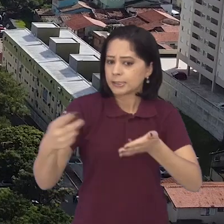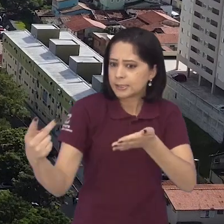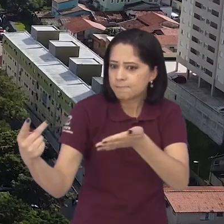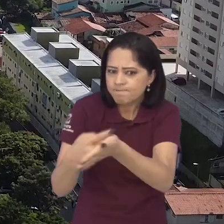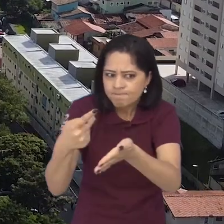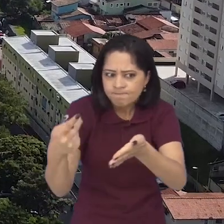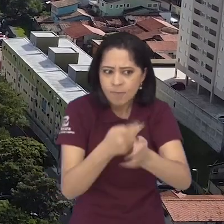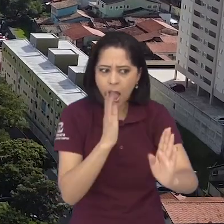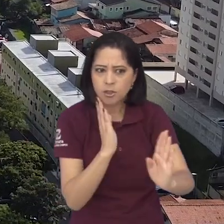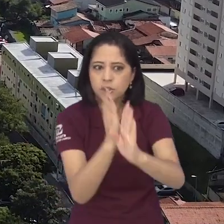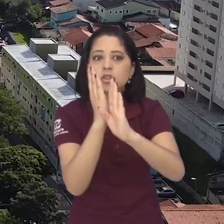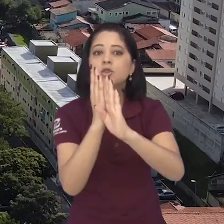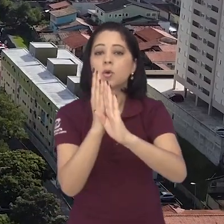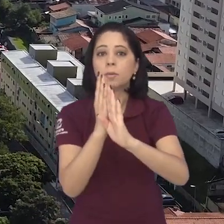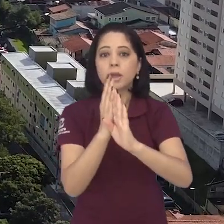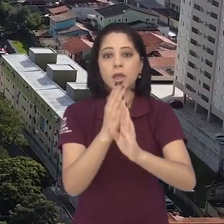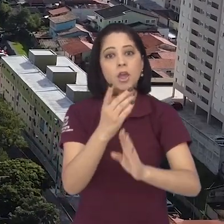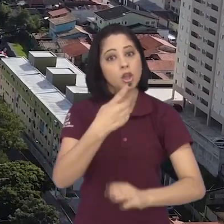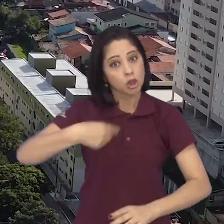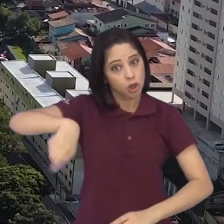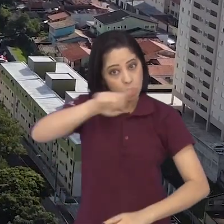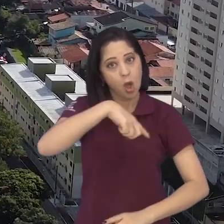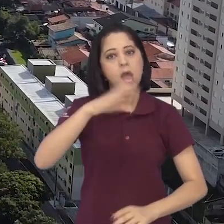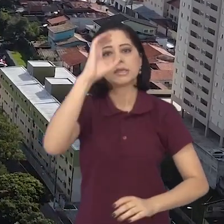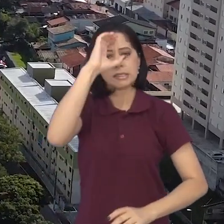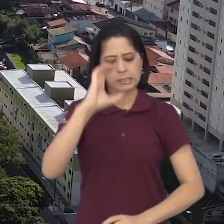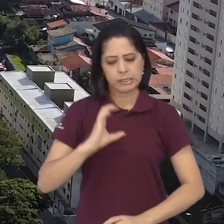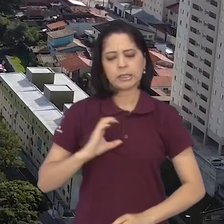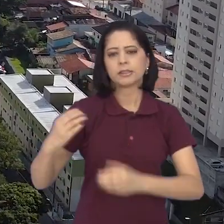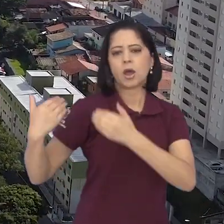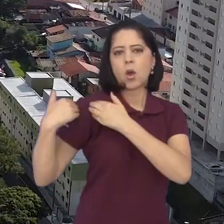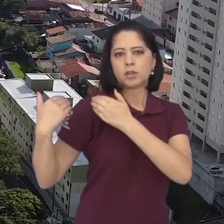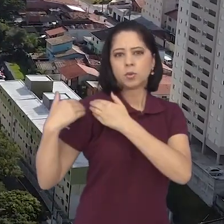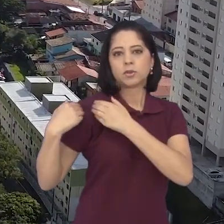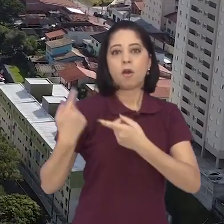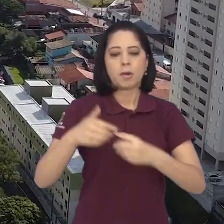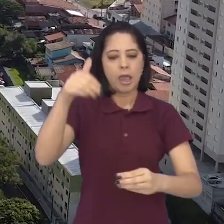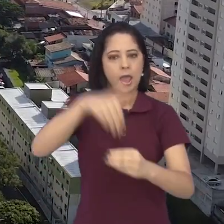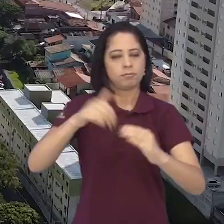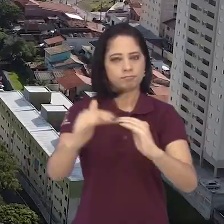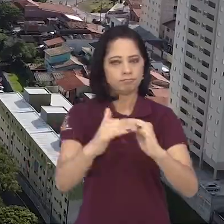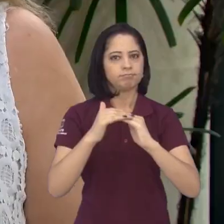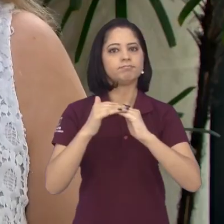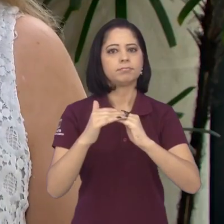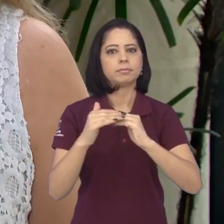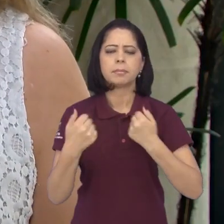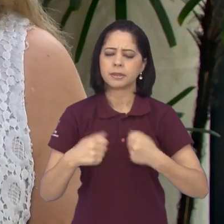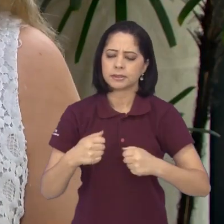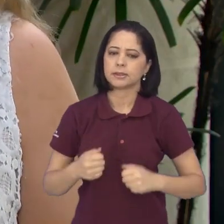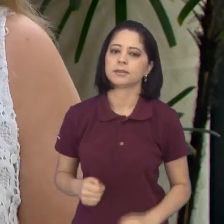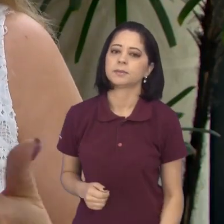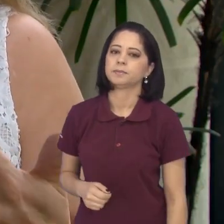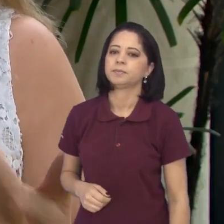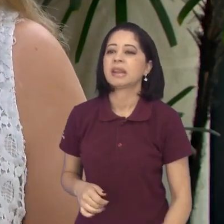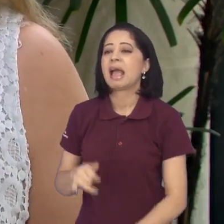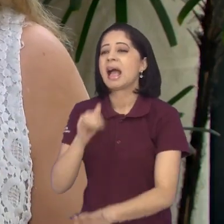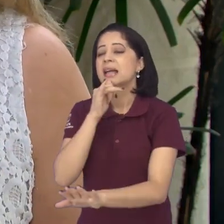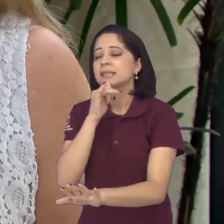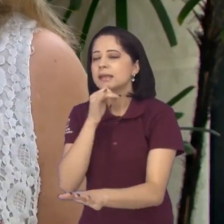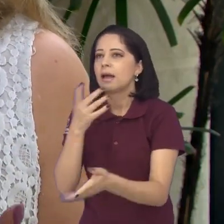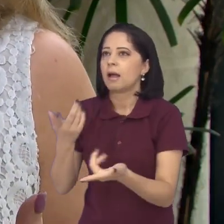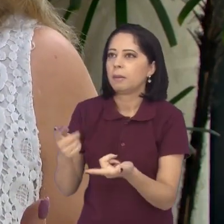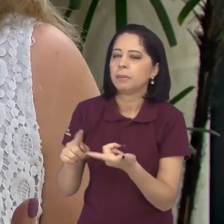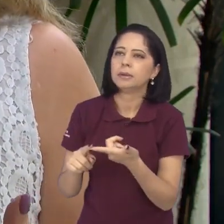denunciar irregularidades é um dever de todo cidadão para que tenhamos eleições justas. Pode ser desde